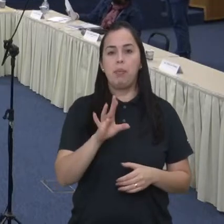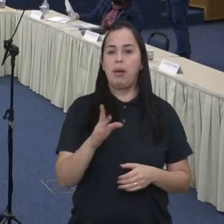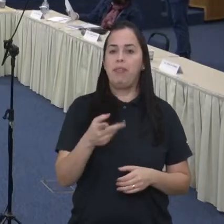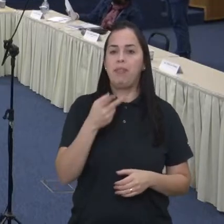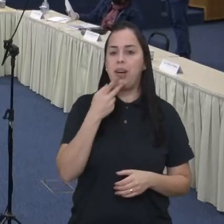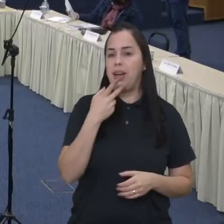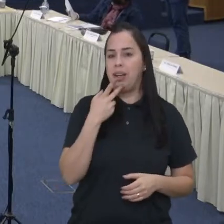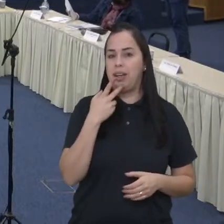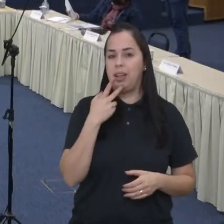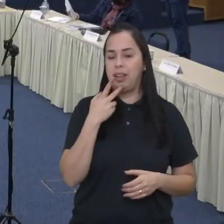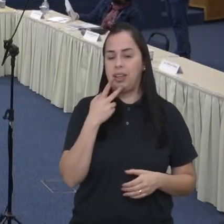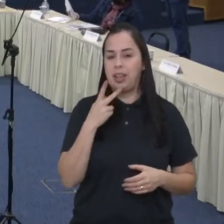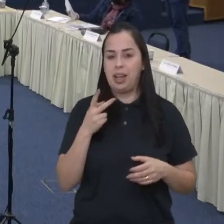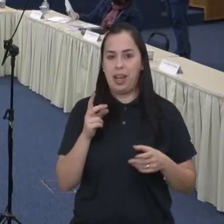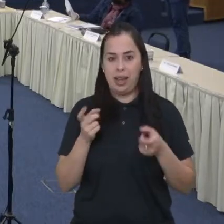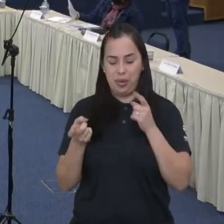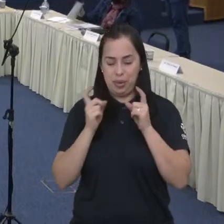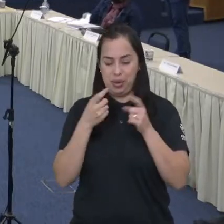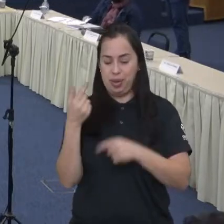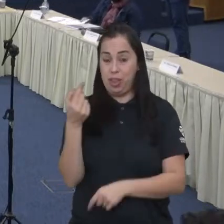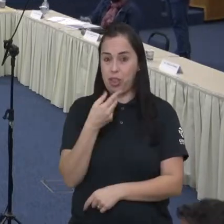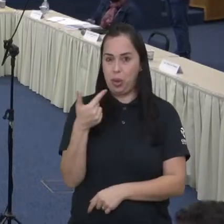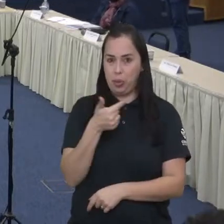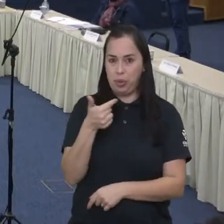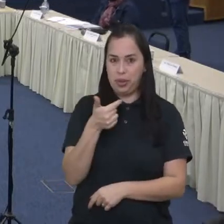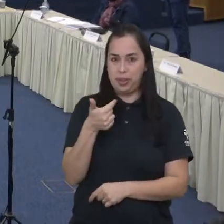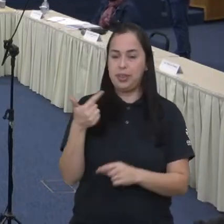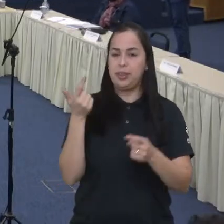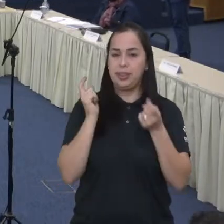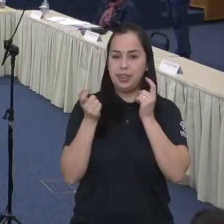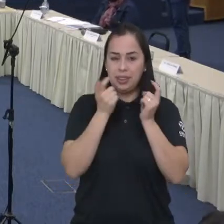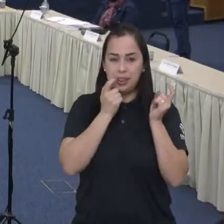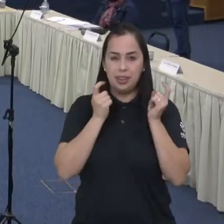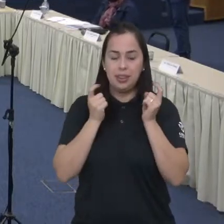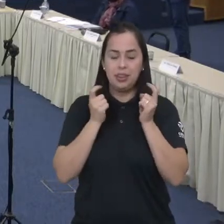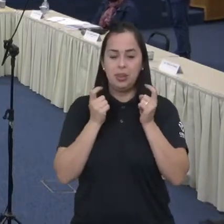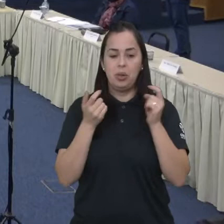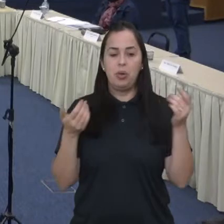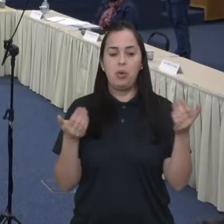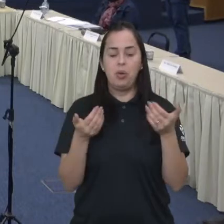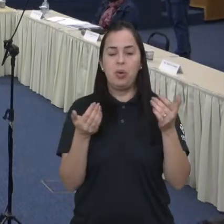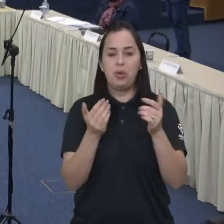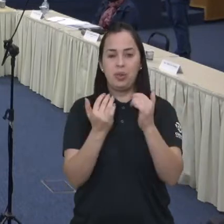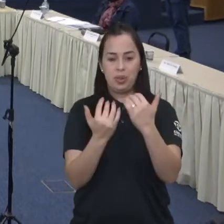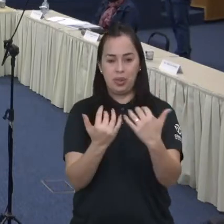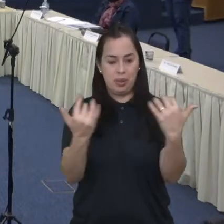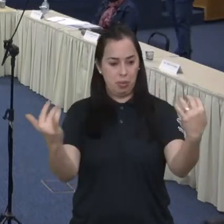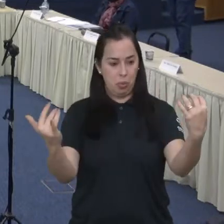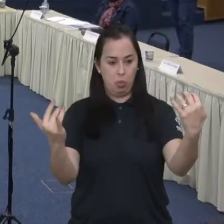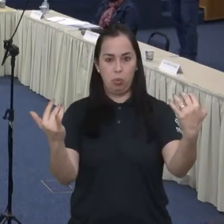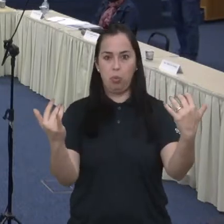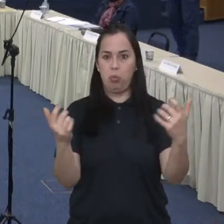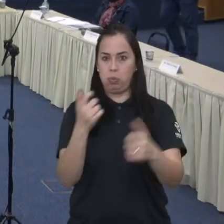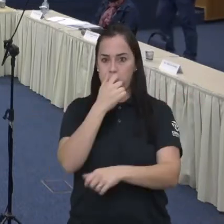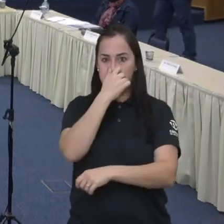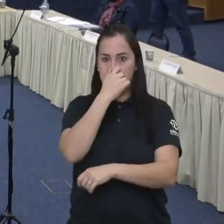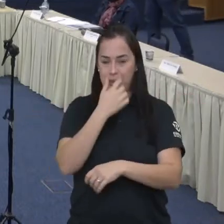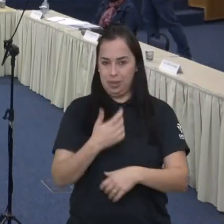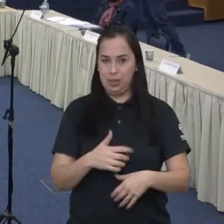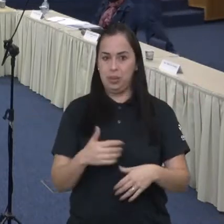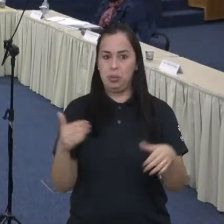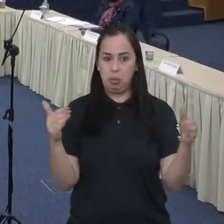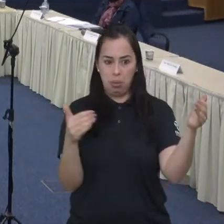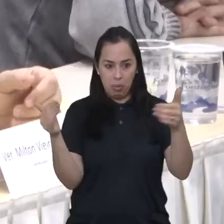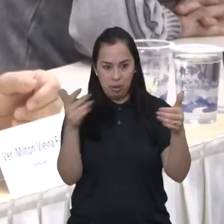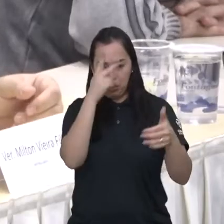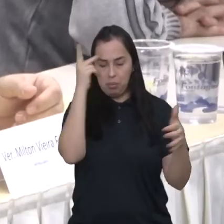parabenizar essa segunda reunião que nós estamos tendo aqui, hoje com um público maior podendo ter